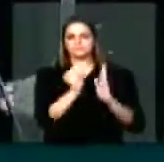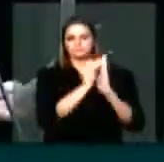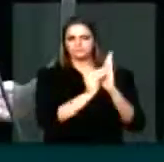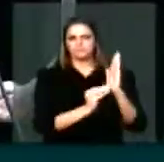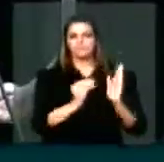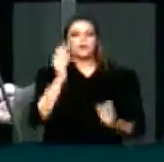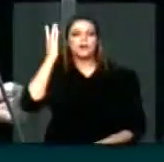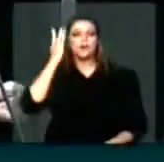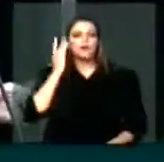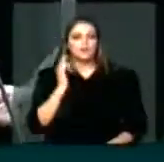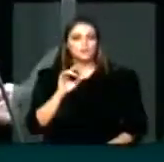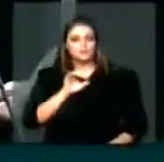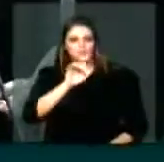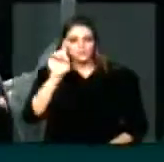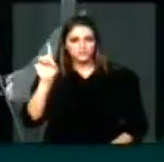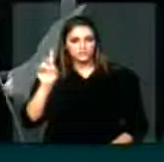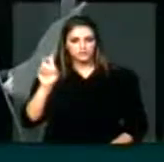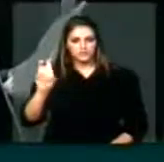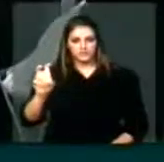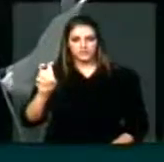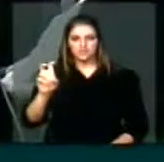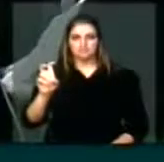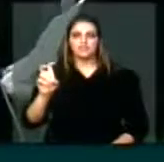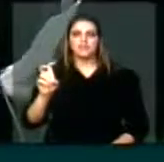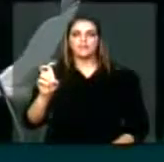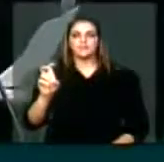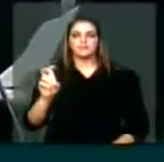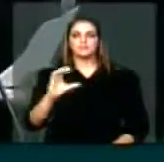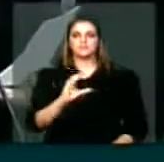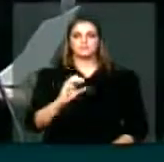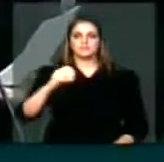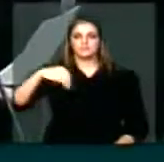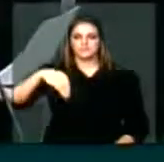amanhã dia 5, observem, o